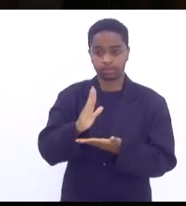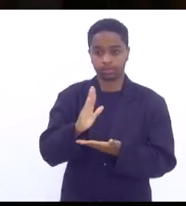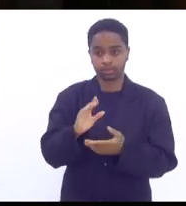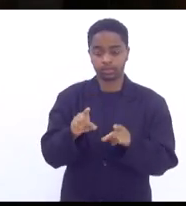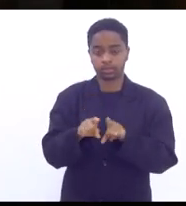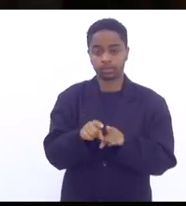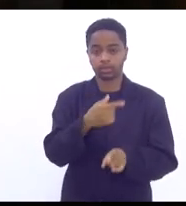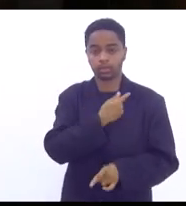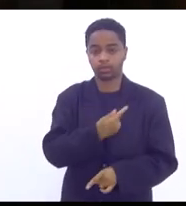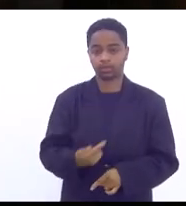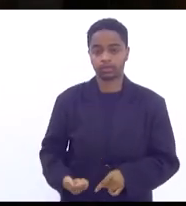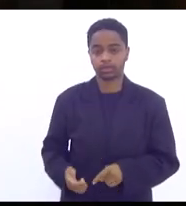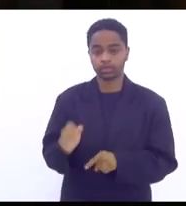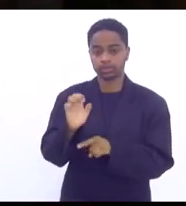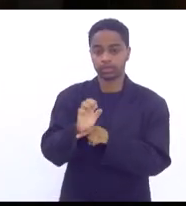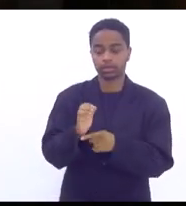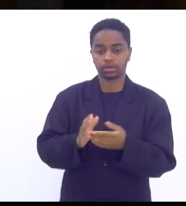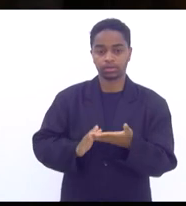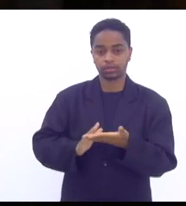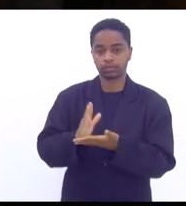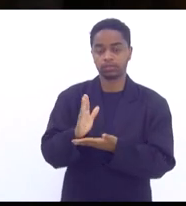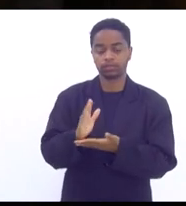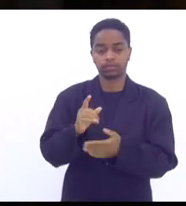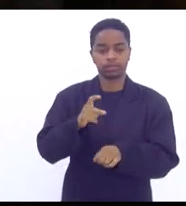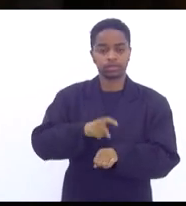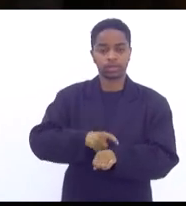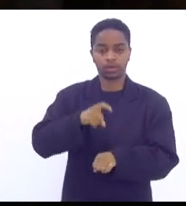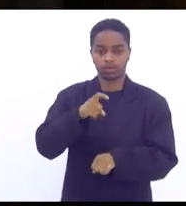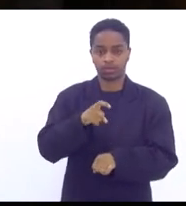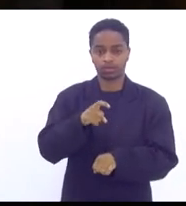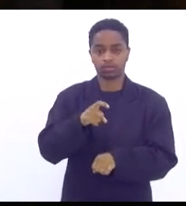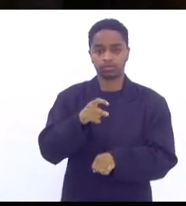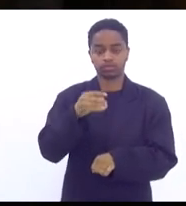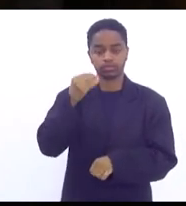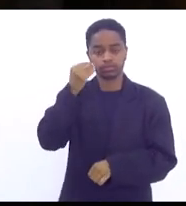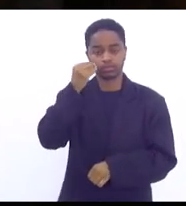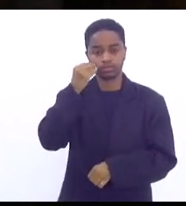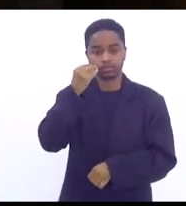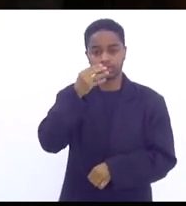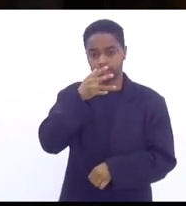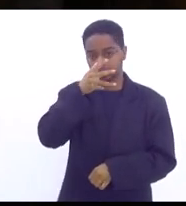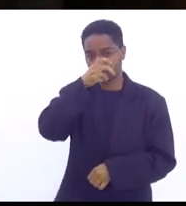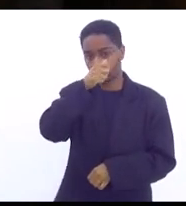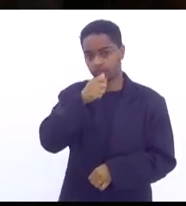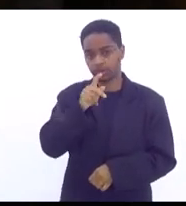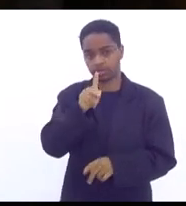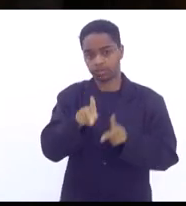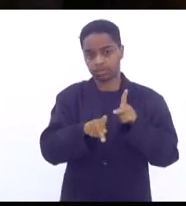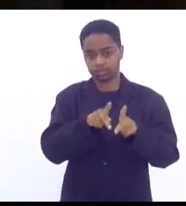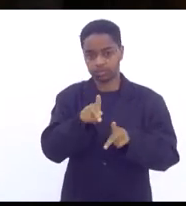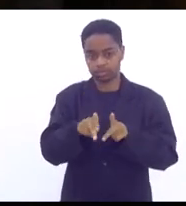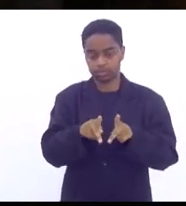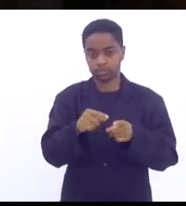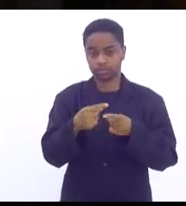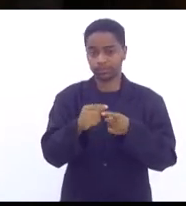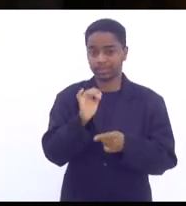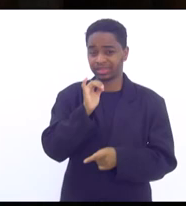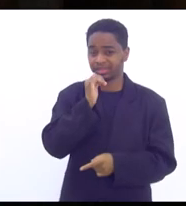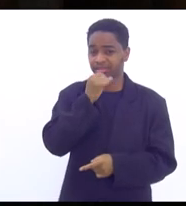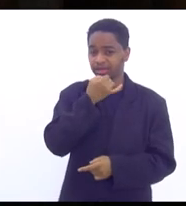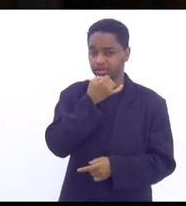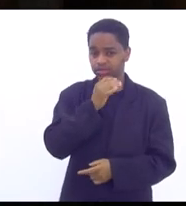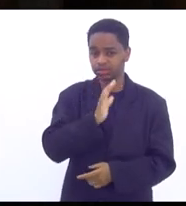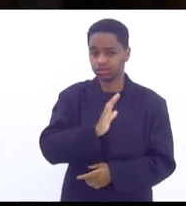do estado sancioná-lo imediatamente para salvar a população. É triste e